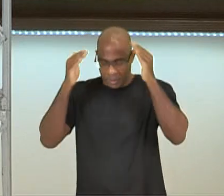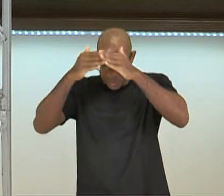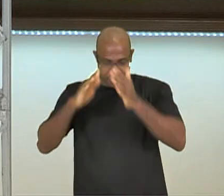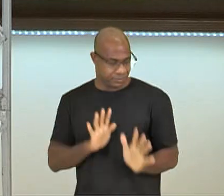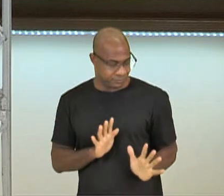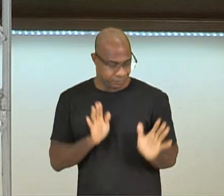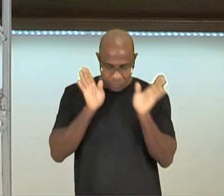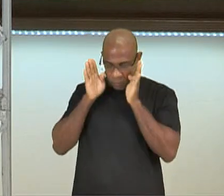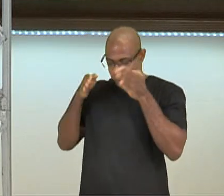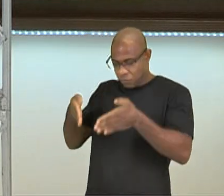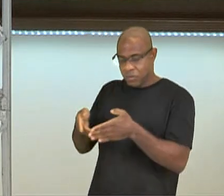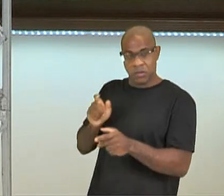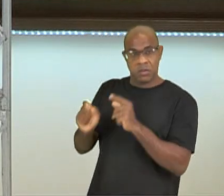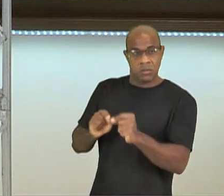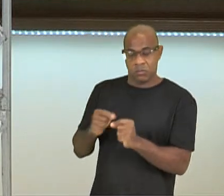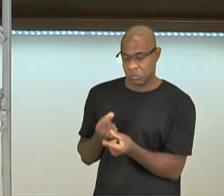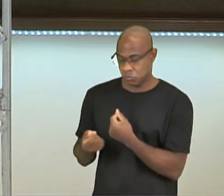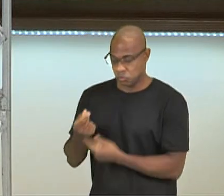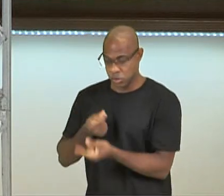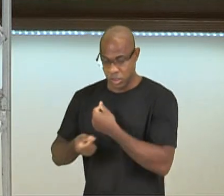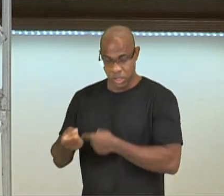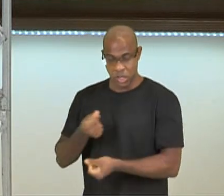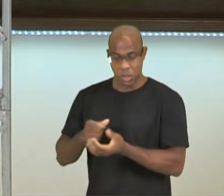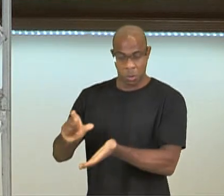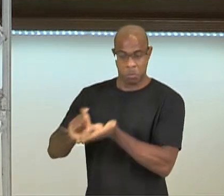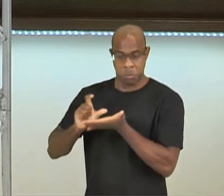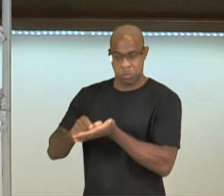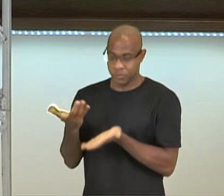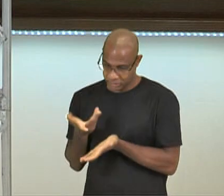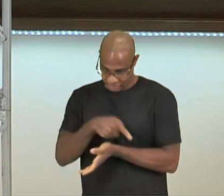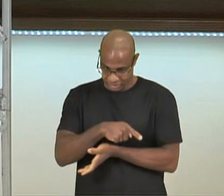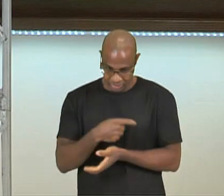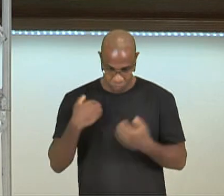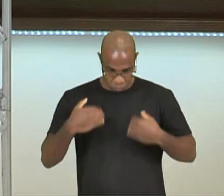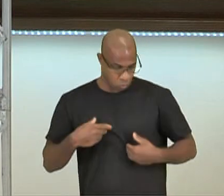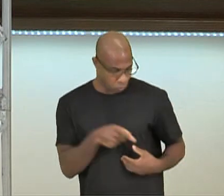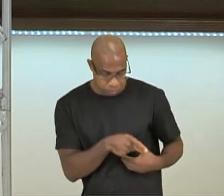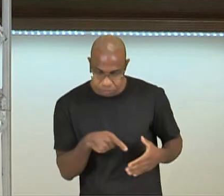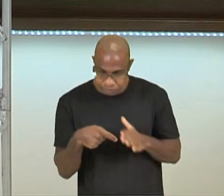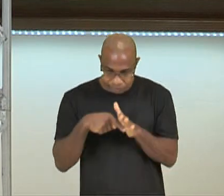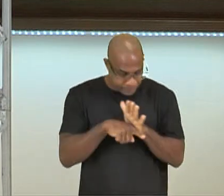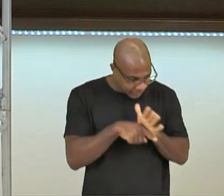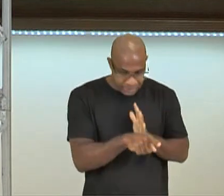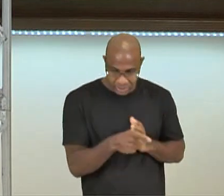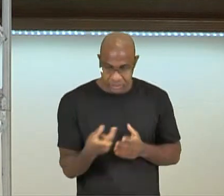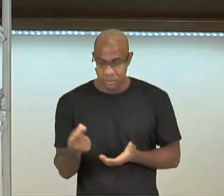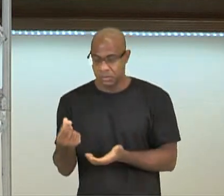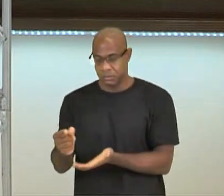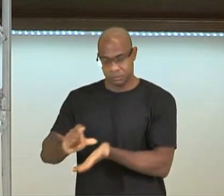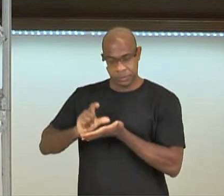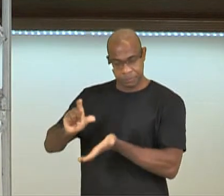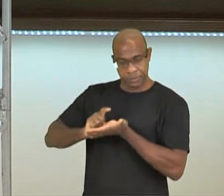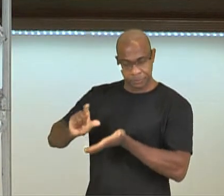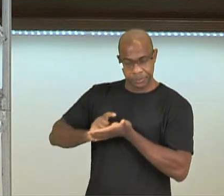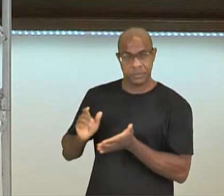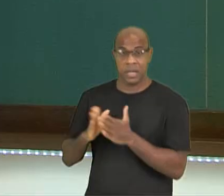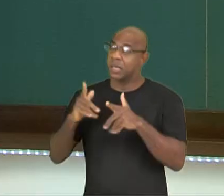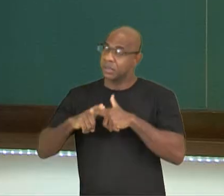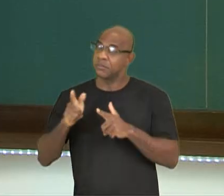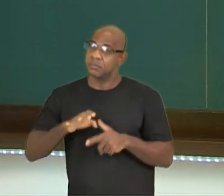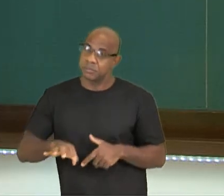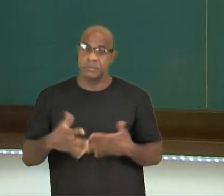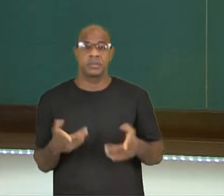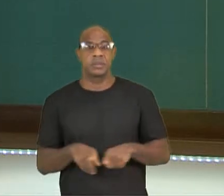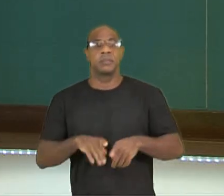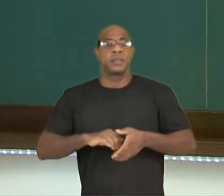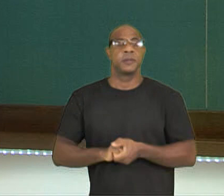focar muito em dinheiro, ela vai tentar se enriquecer muito. É nesse período, né, que a gente vai